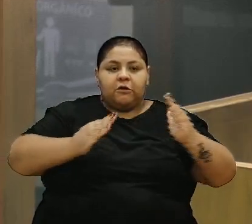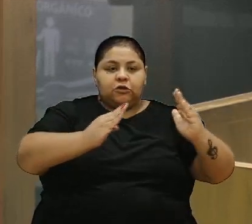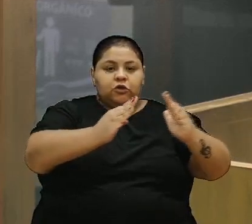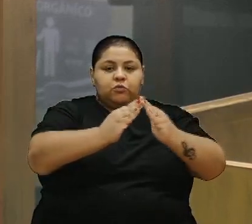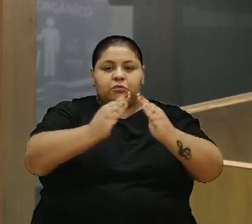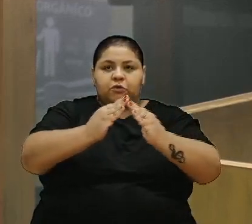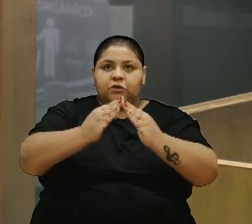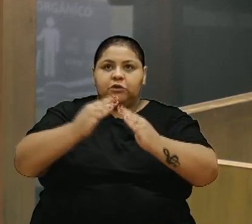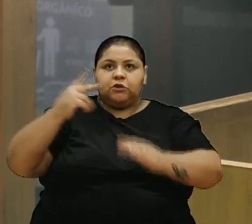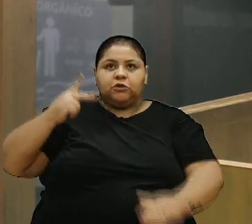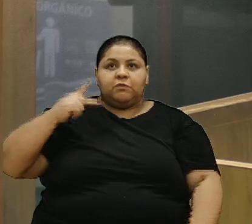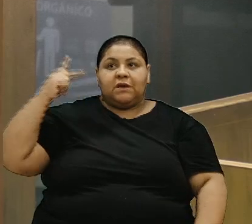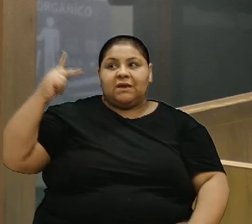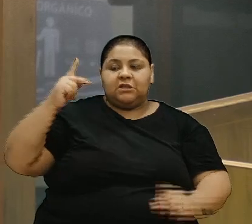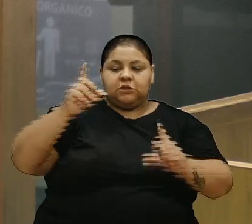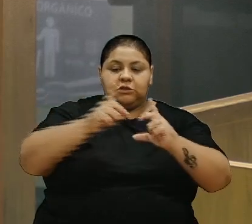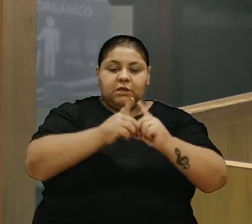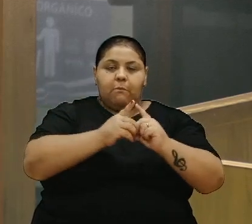política, democrática,